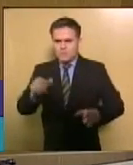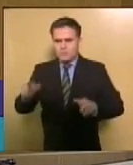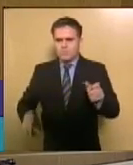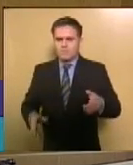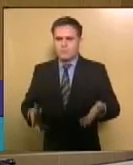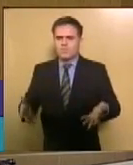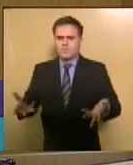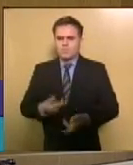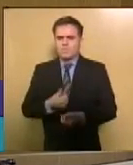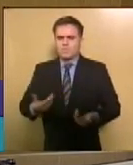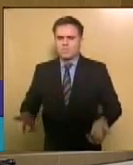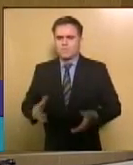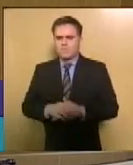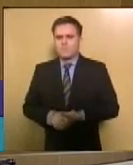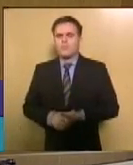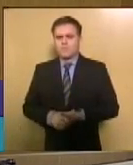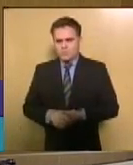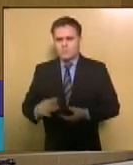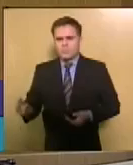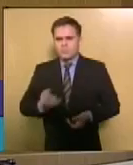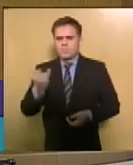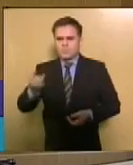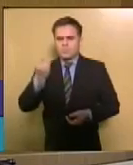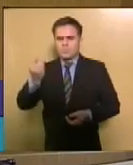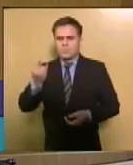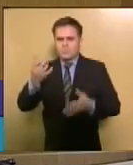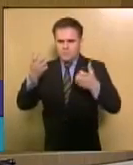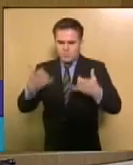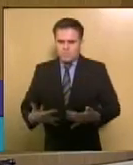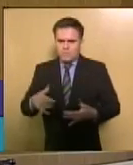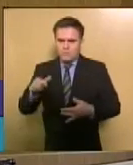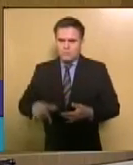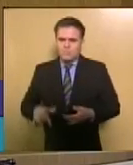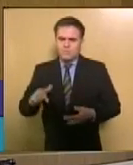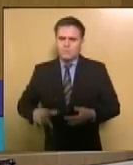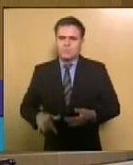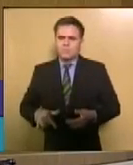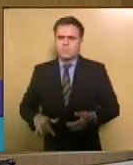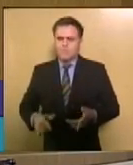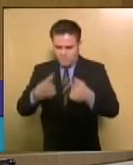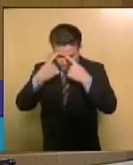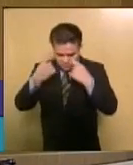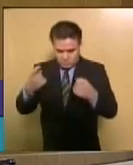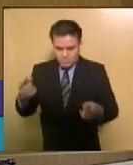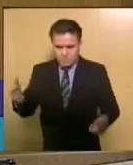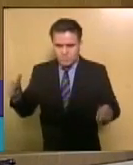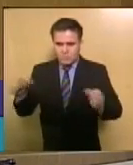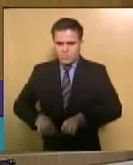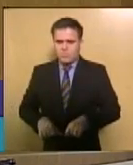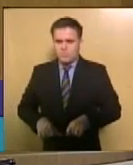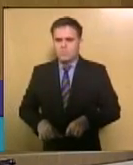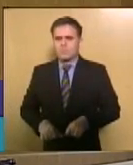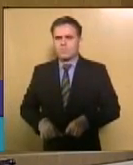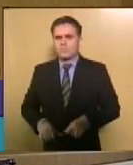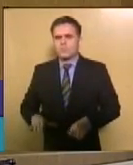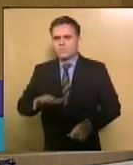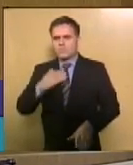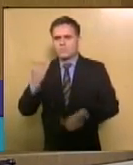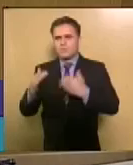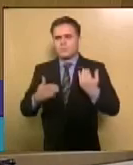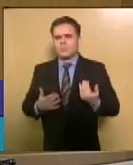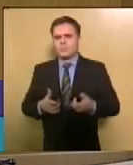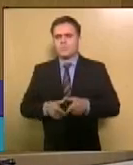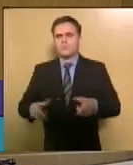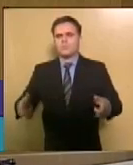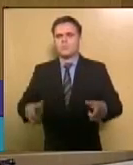formas aí é important chamar atenção que a gente tá aqui tá falando da violência mais grave que é aquela que tirou a vida dessa mulher